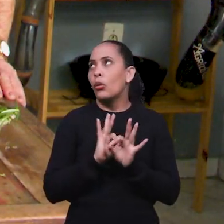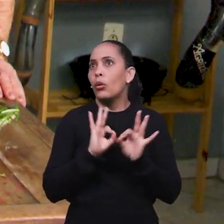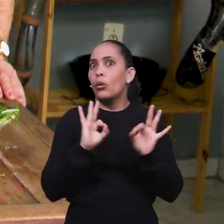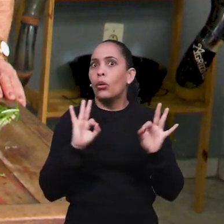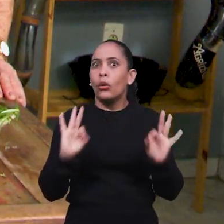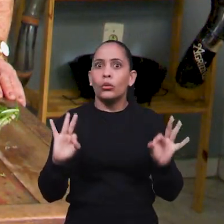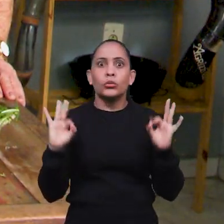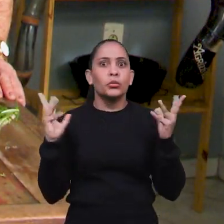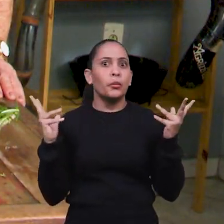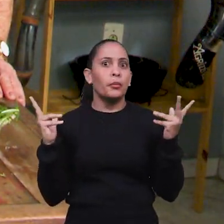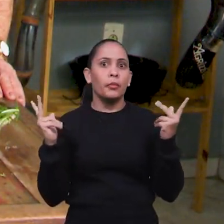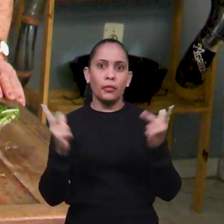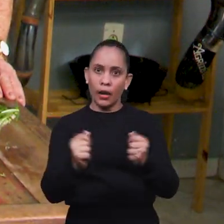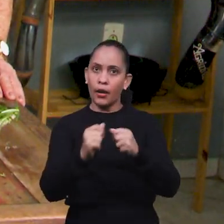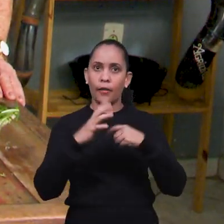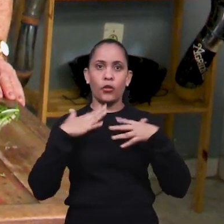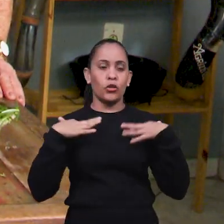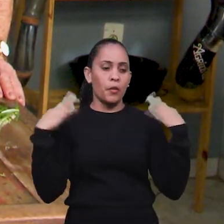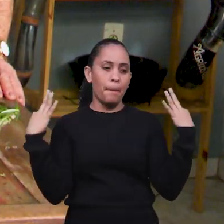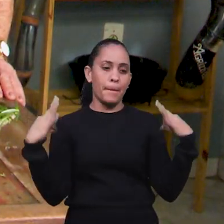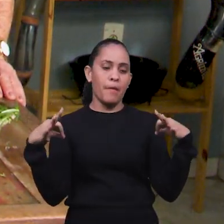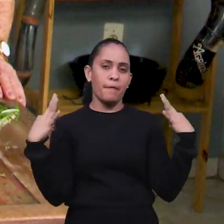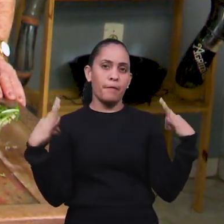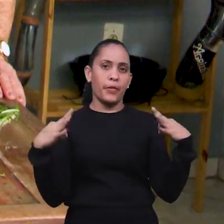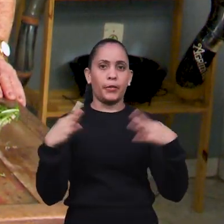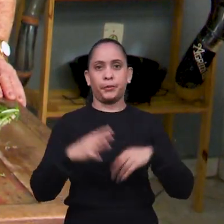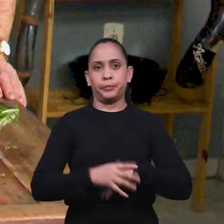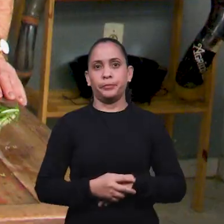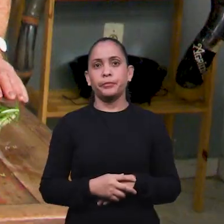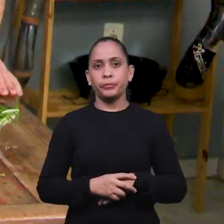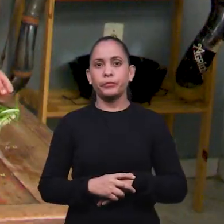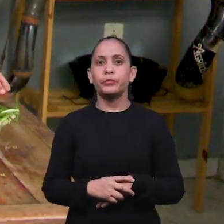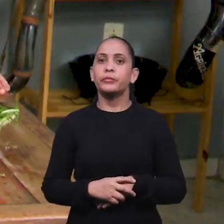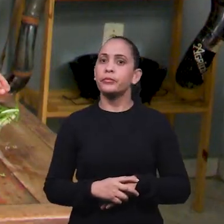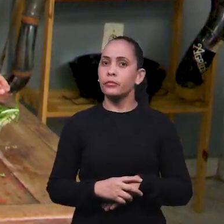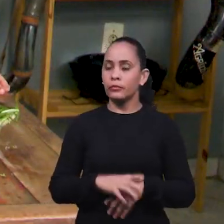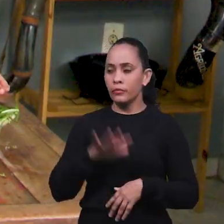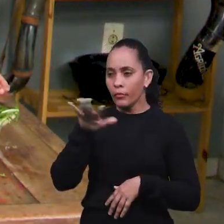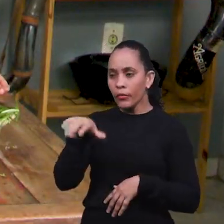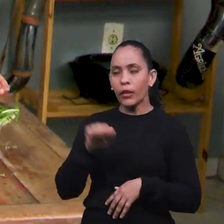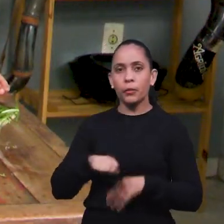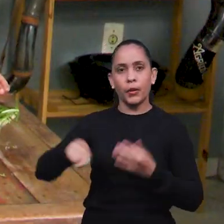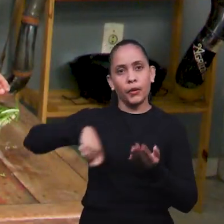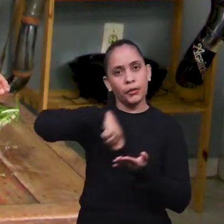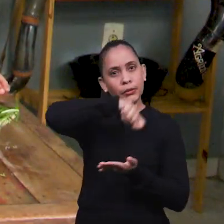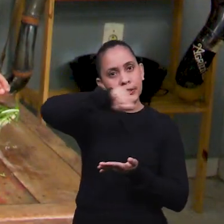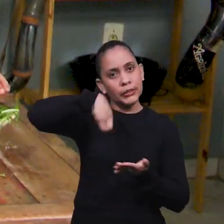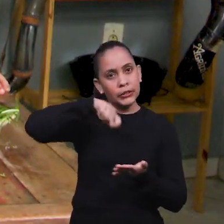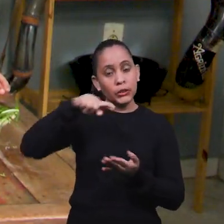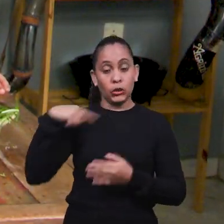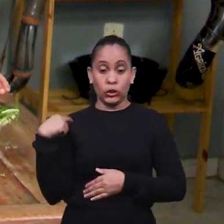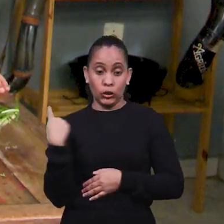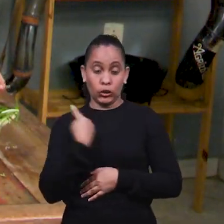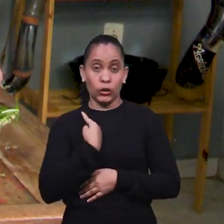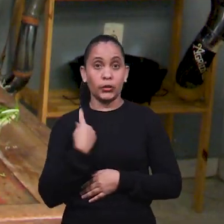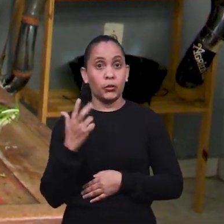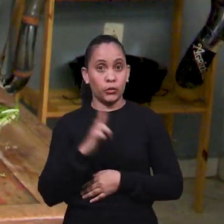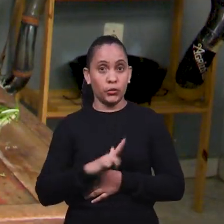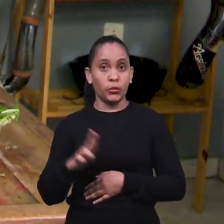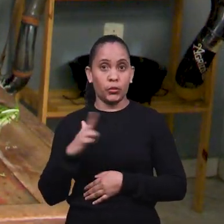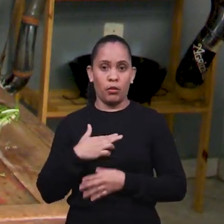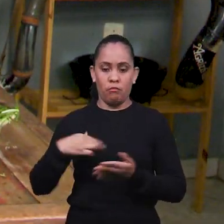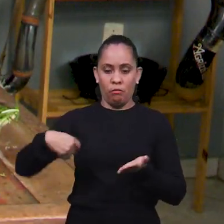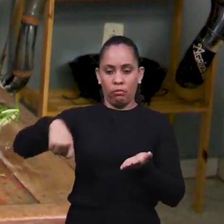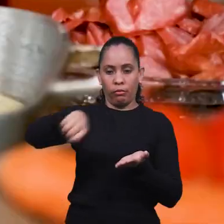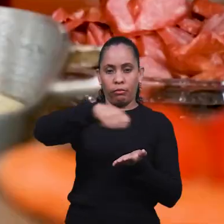de tomate caseiro maravilhoso. Perfeito. Muito bom, né? Deixa eu pegar uma colherzinha aqui, irmã Glória, que nós vamos agora